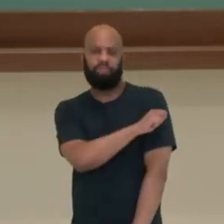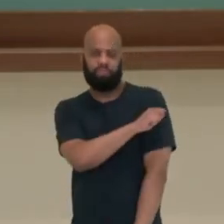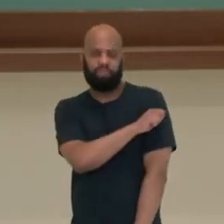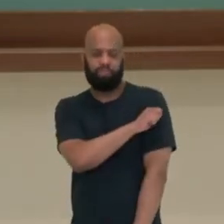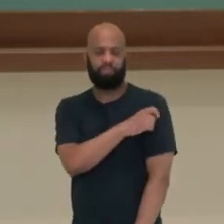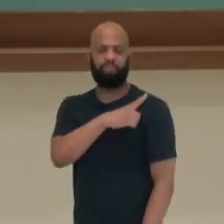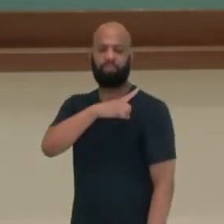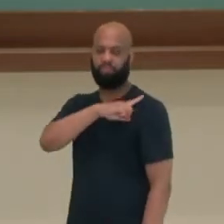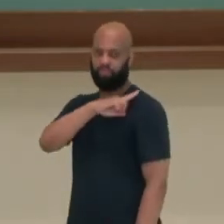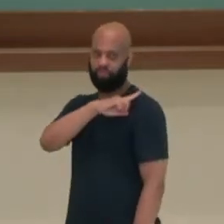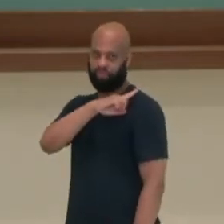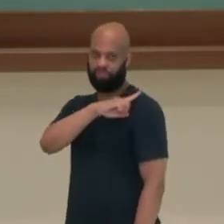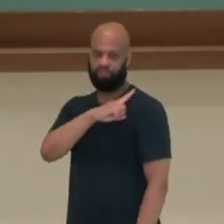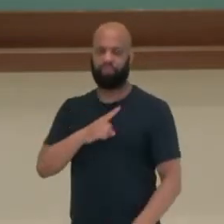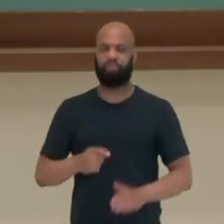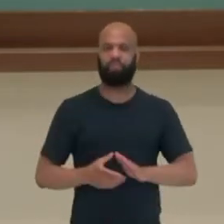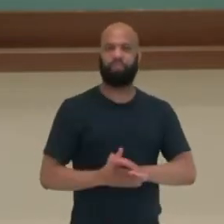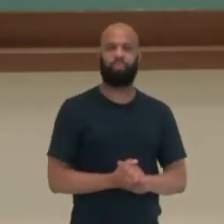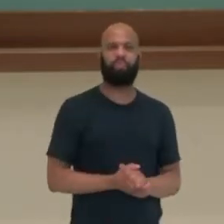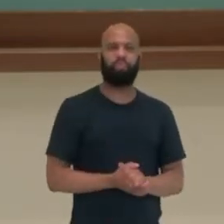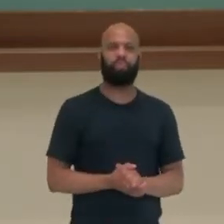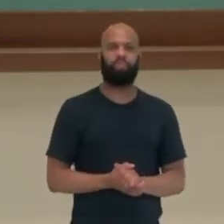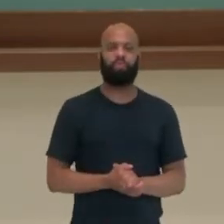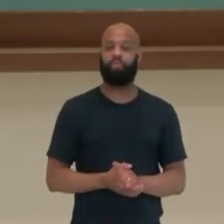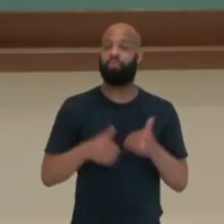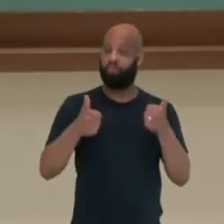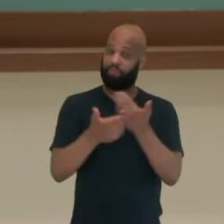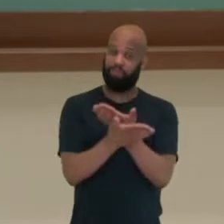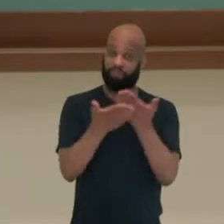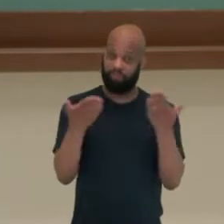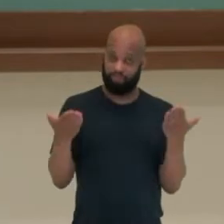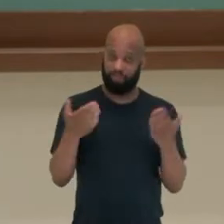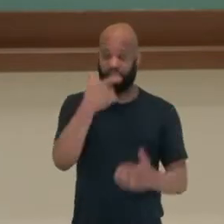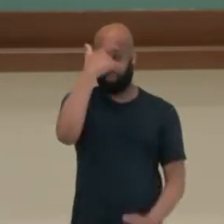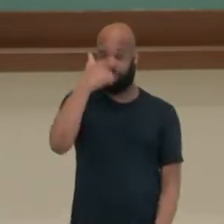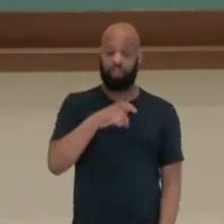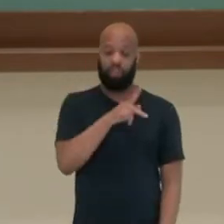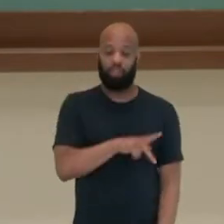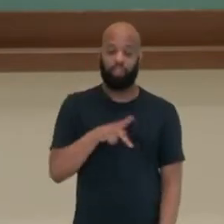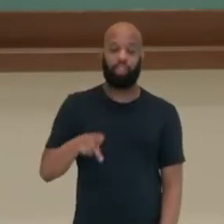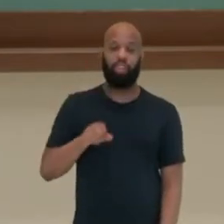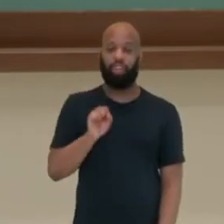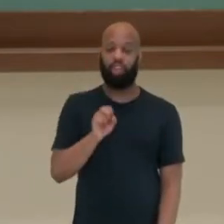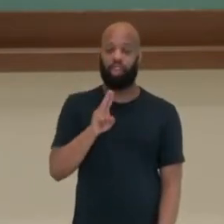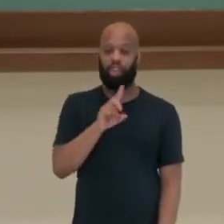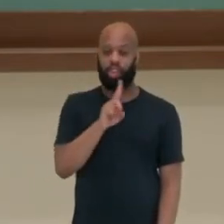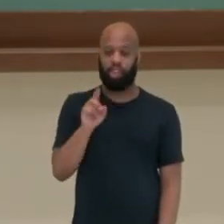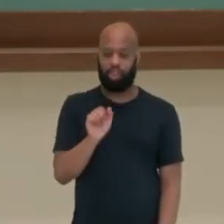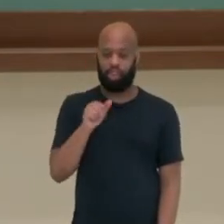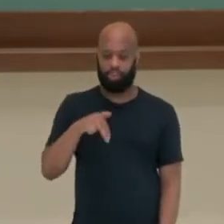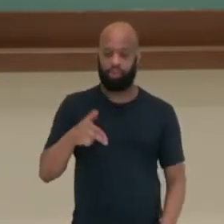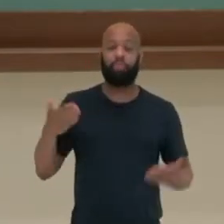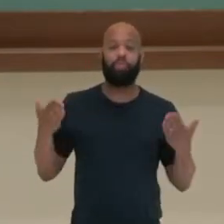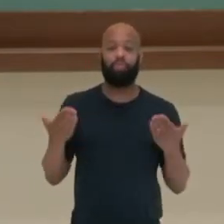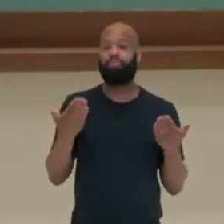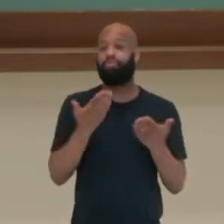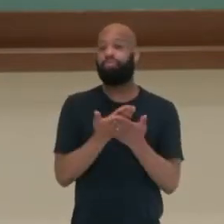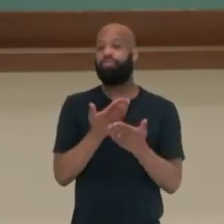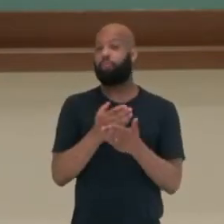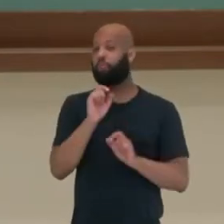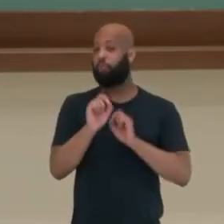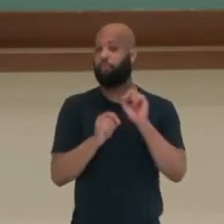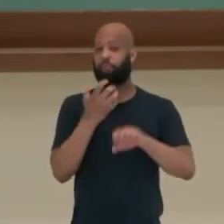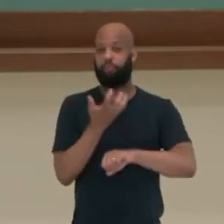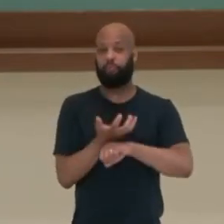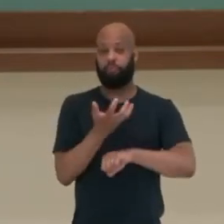estudantes da primeira série do ensino médio. Tudo bem com vocês? Eu sou a professora Suzana dos Anjos e esta é mais uma